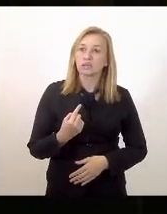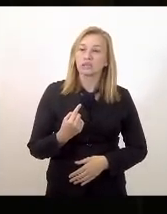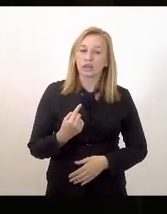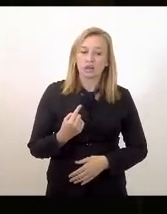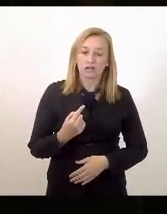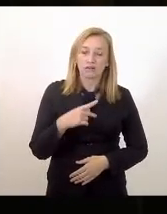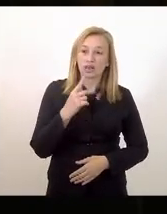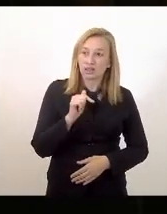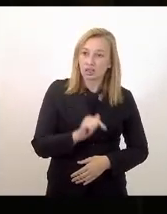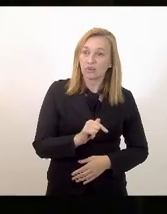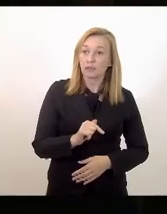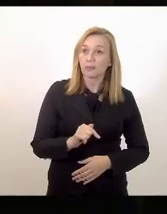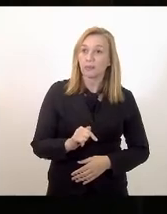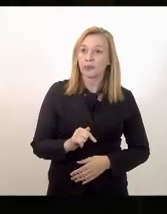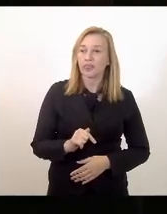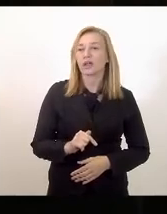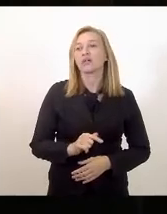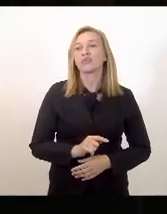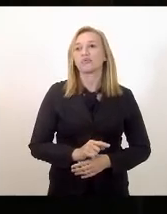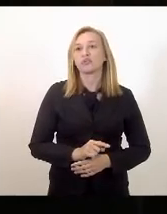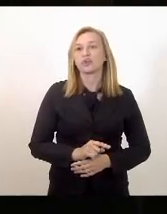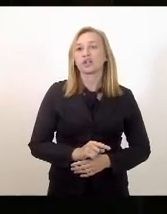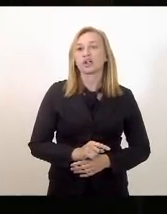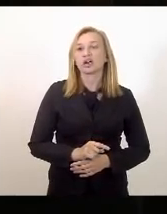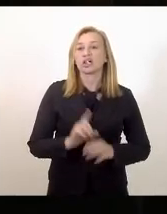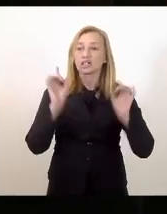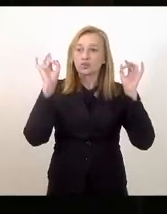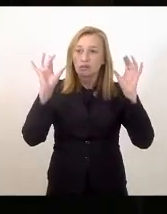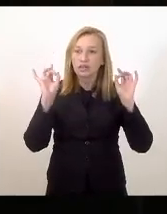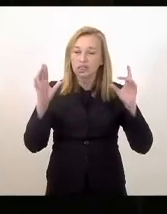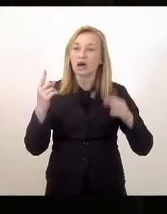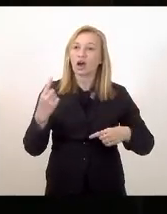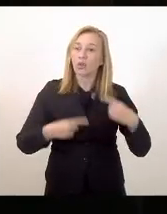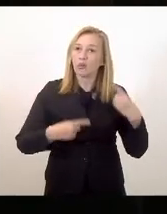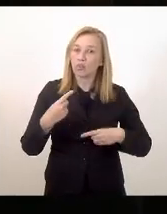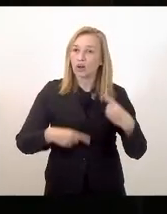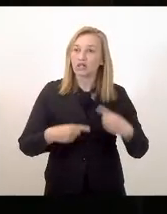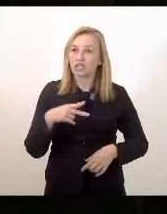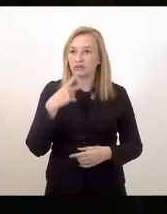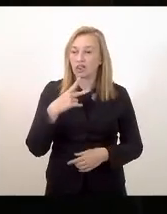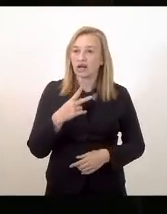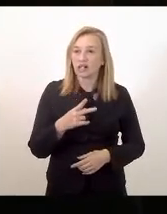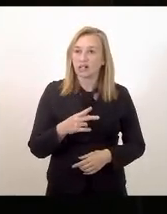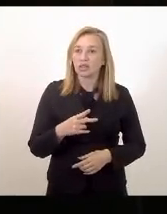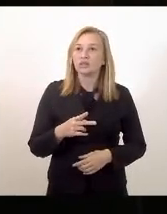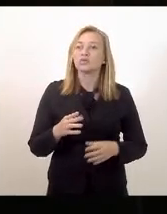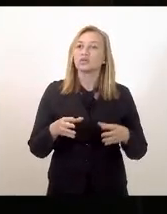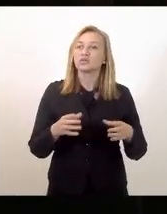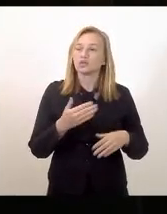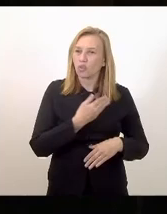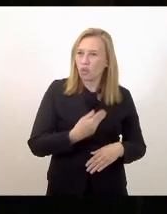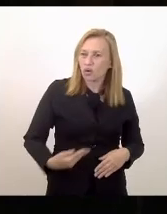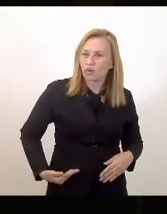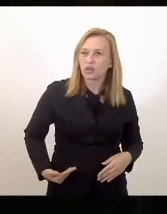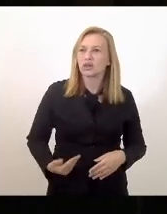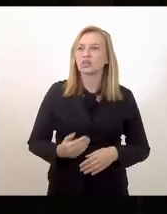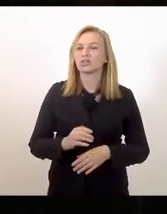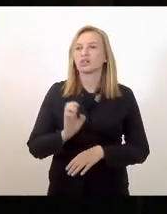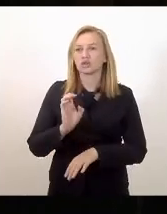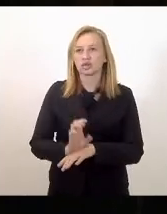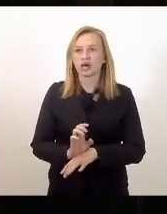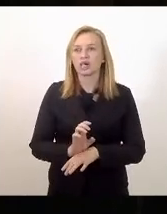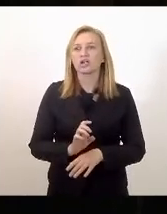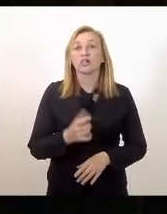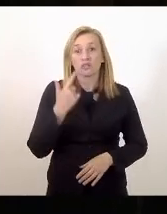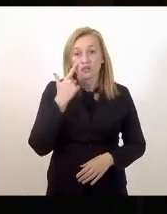ferida. Aquele, o status quo, em especial da política colocada nos governos, nos estados, a